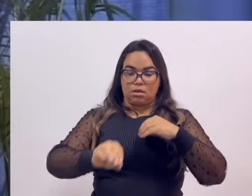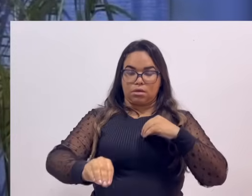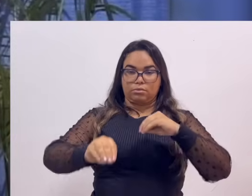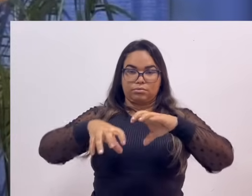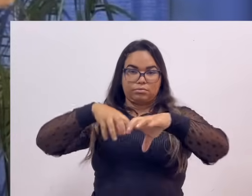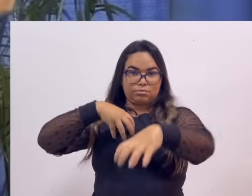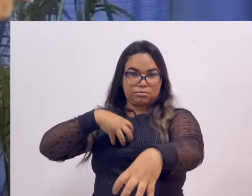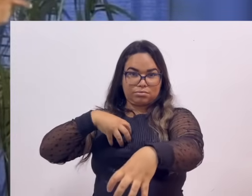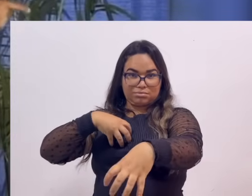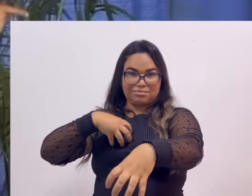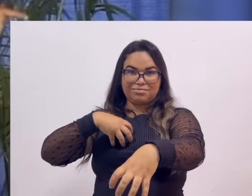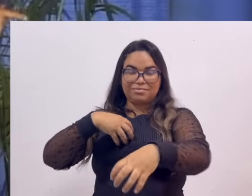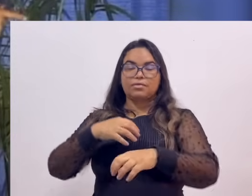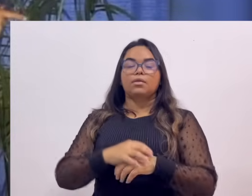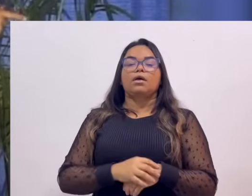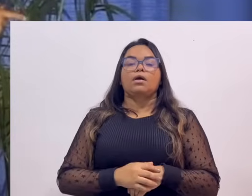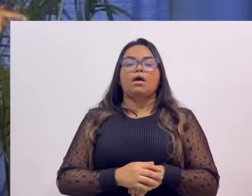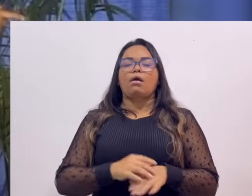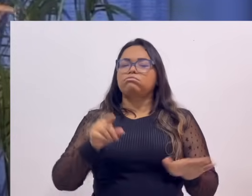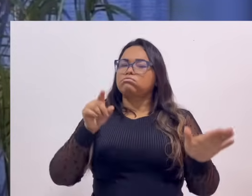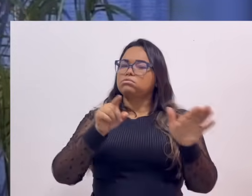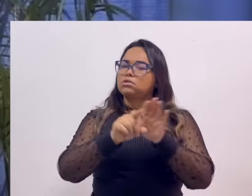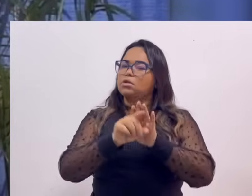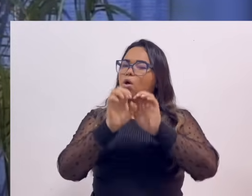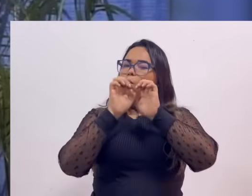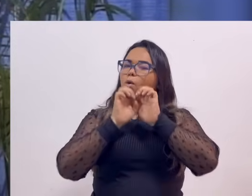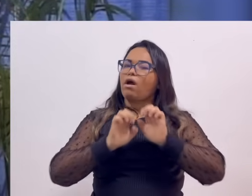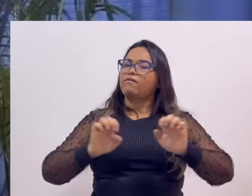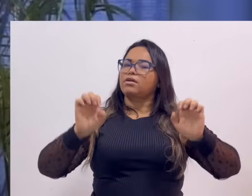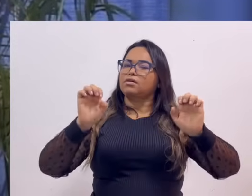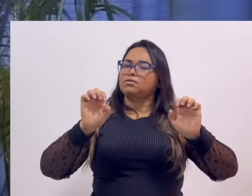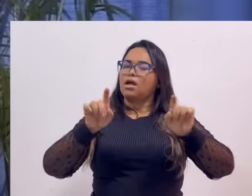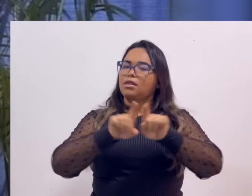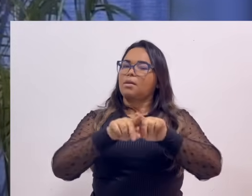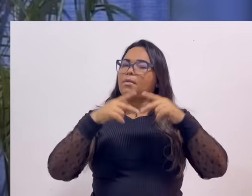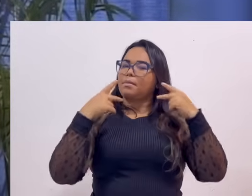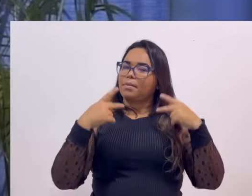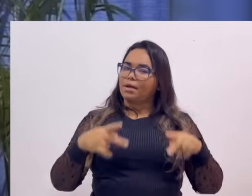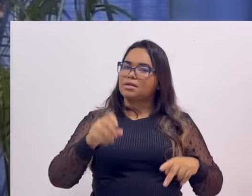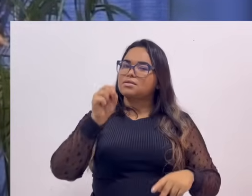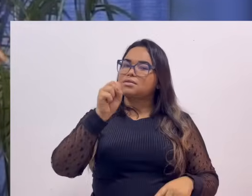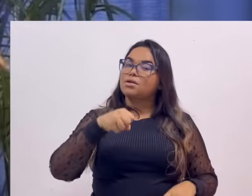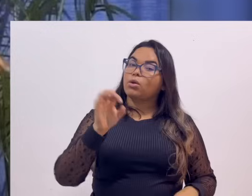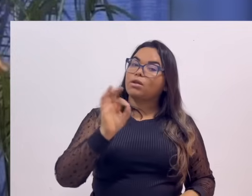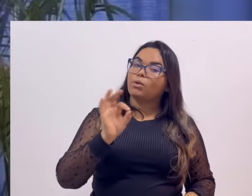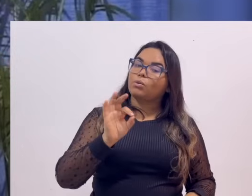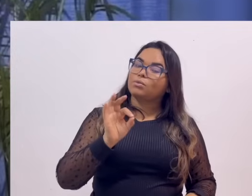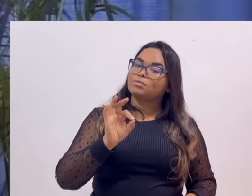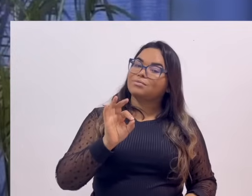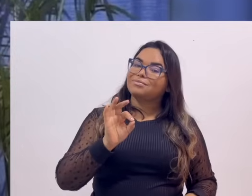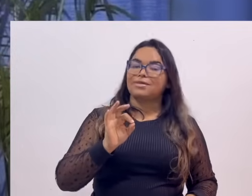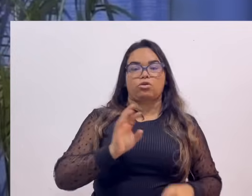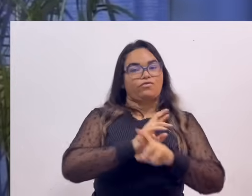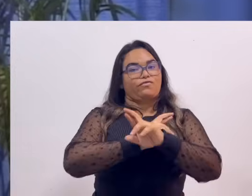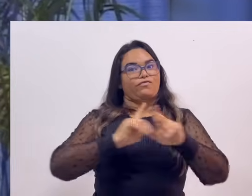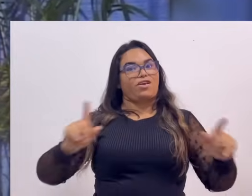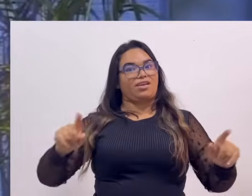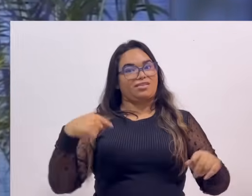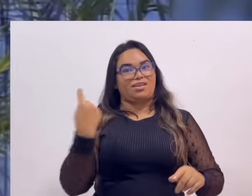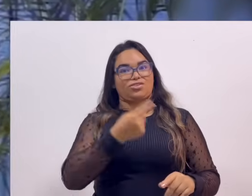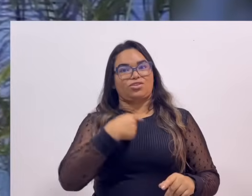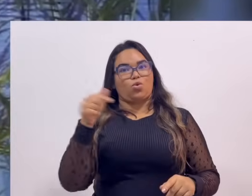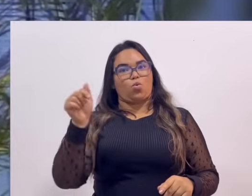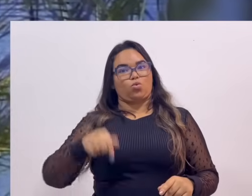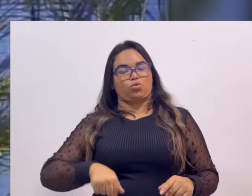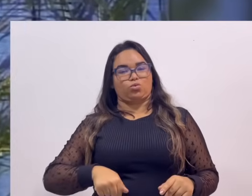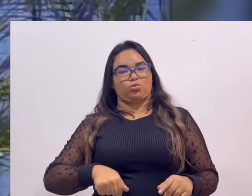do homem pecador agora eu tenho uma pergunta o evangelho também lhes foi pregado sim ou não não lhes foi pregado como é pregado a